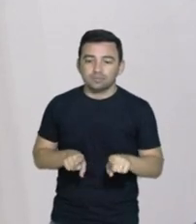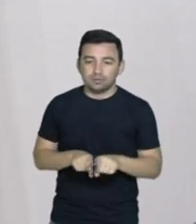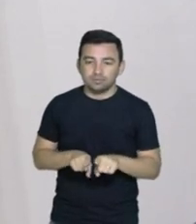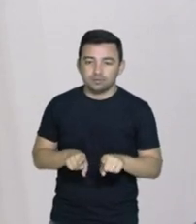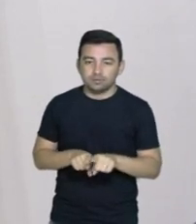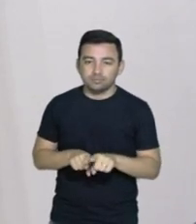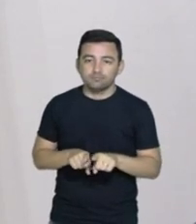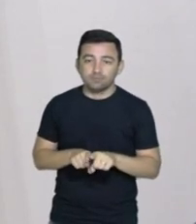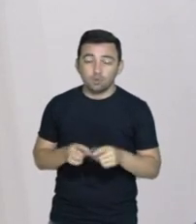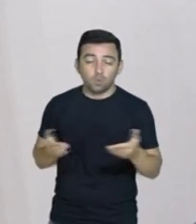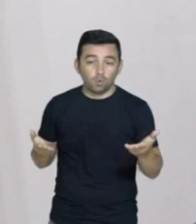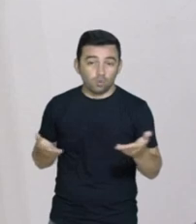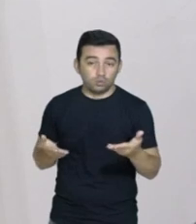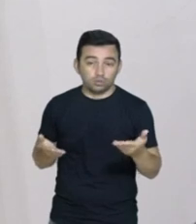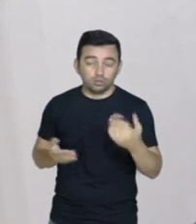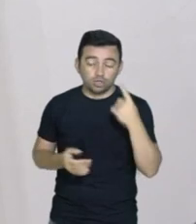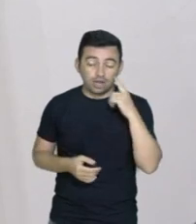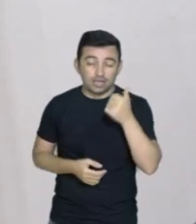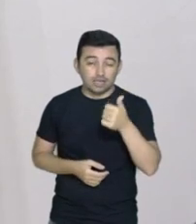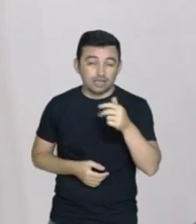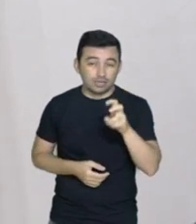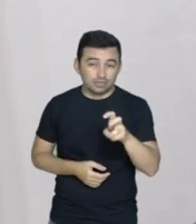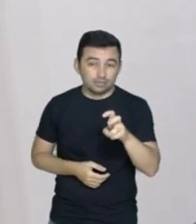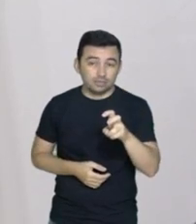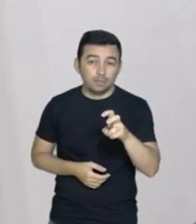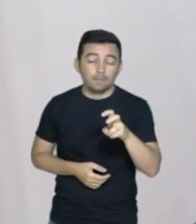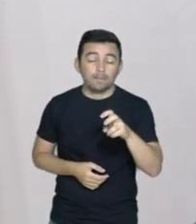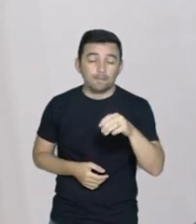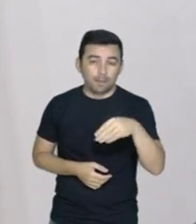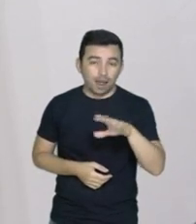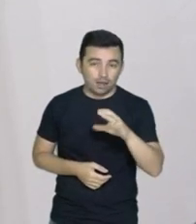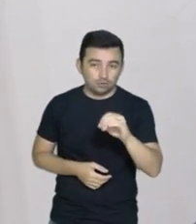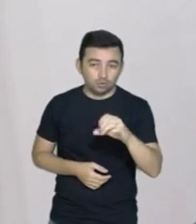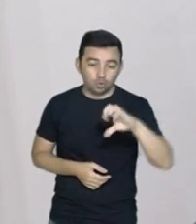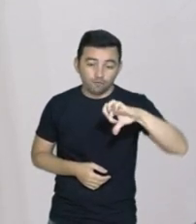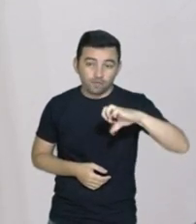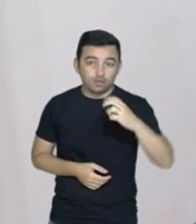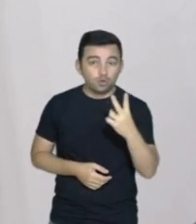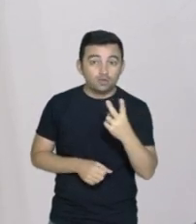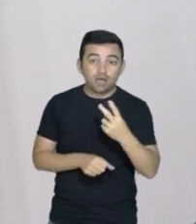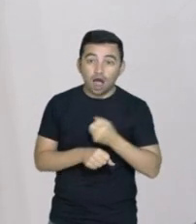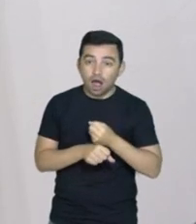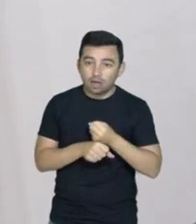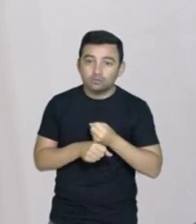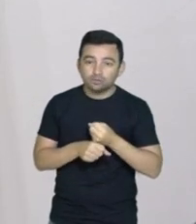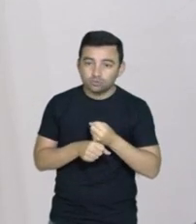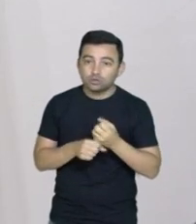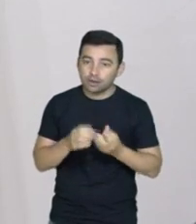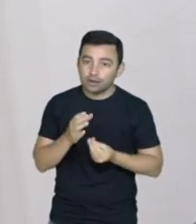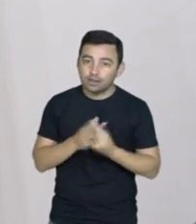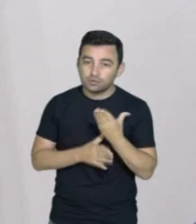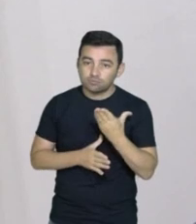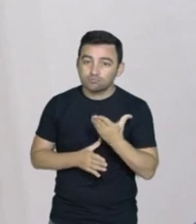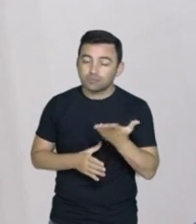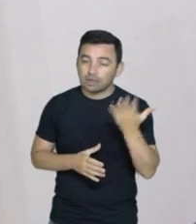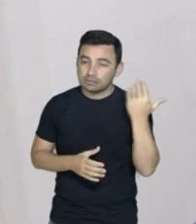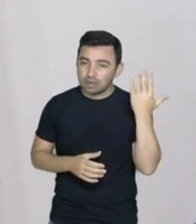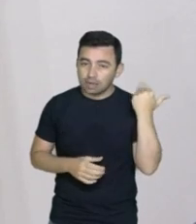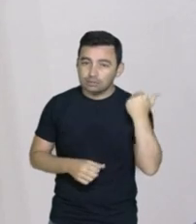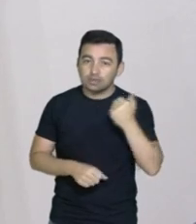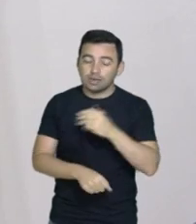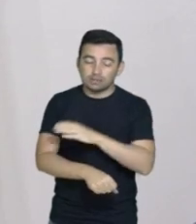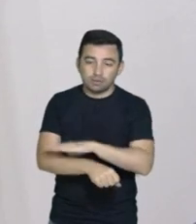nesse dia 15 de Março 92 anos de história 92 anos de fundação